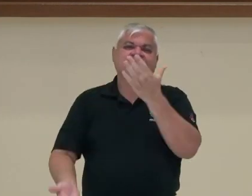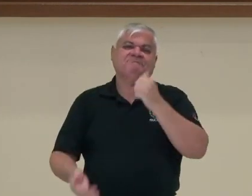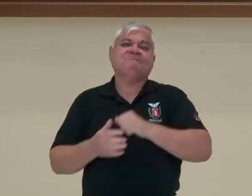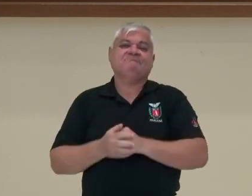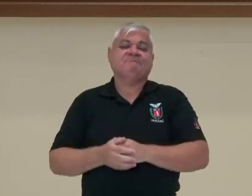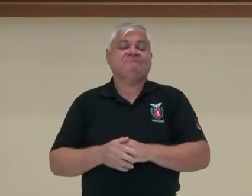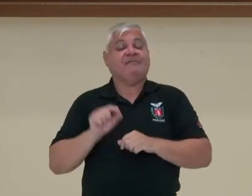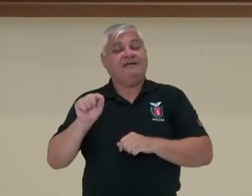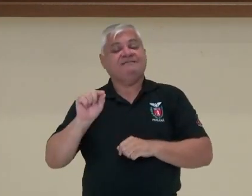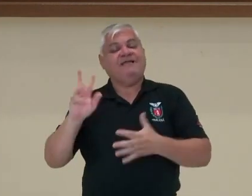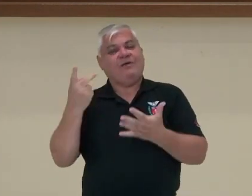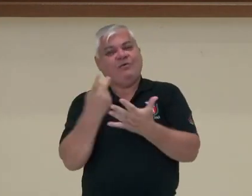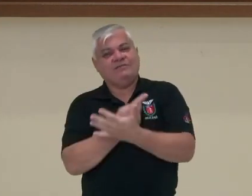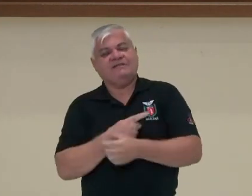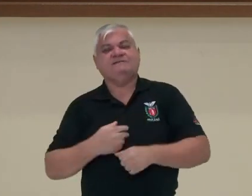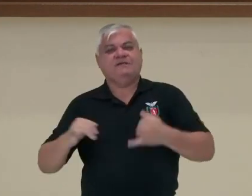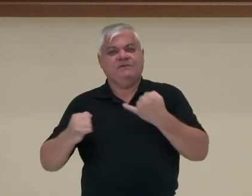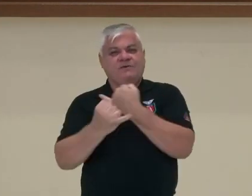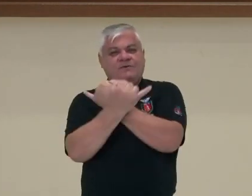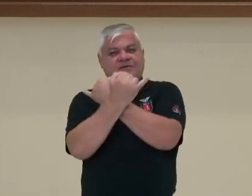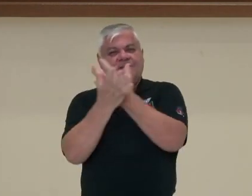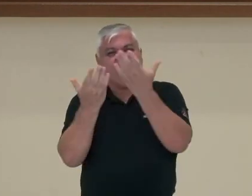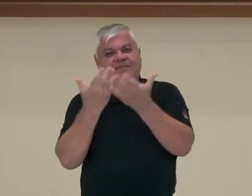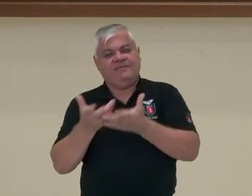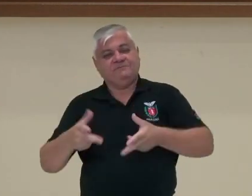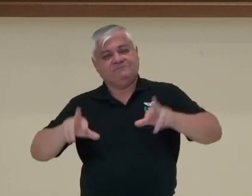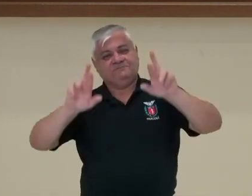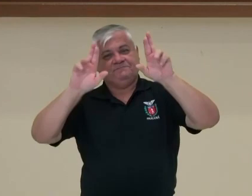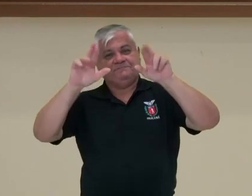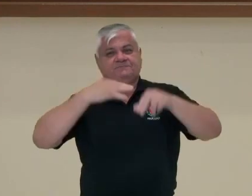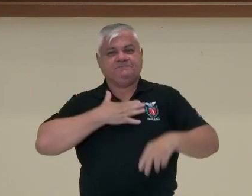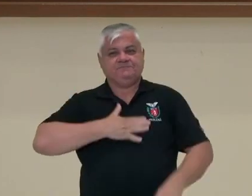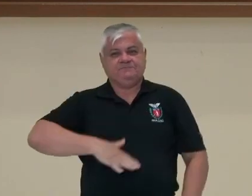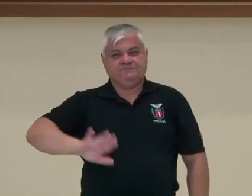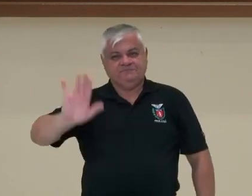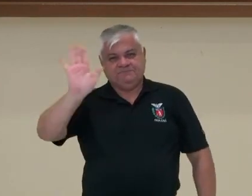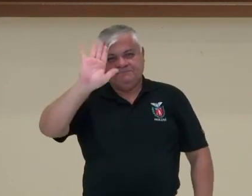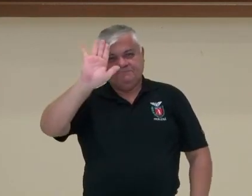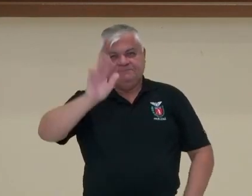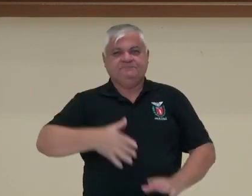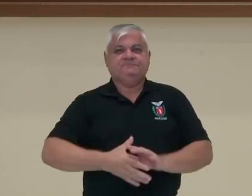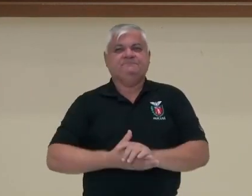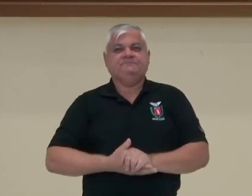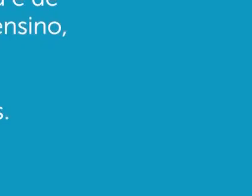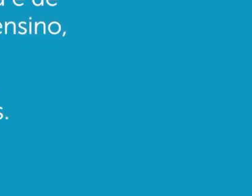dessa forma que aconteceu a conquista do Império Inca. Tudo bem? Espero que vocês tenham gostado e até a próxima.